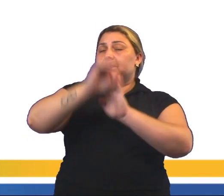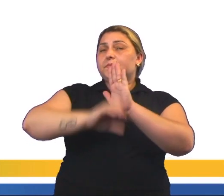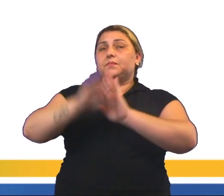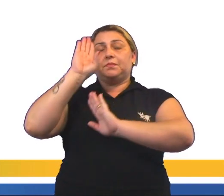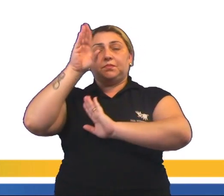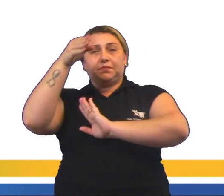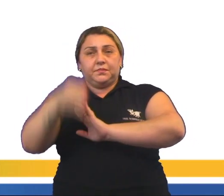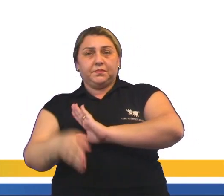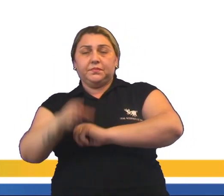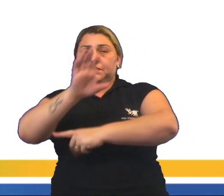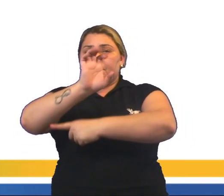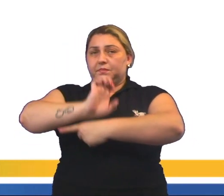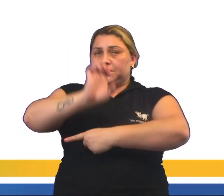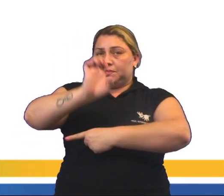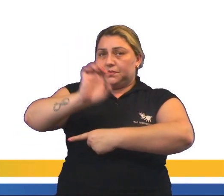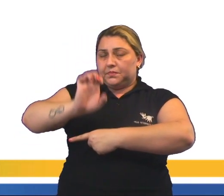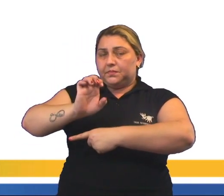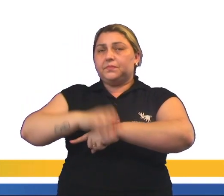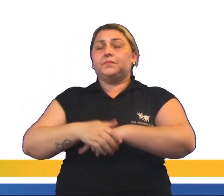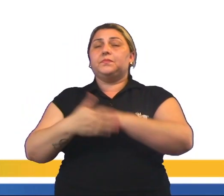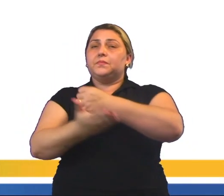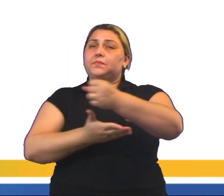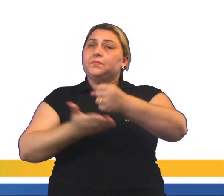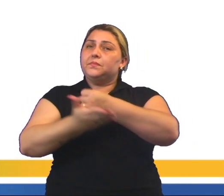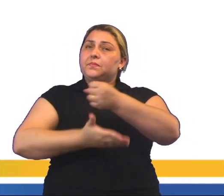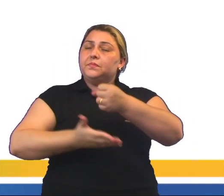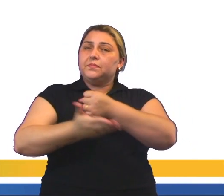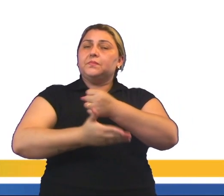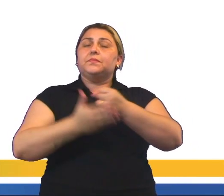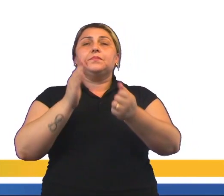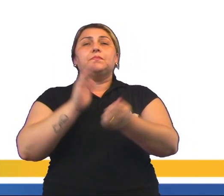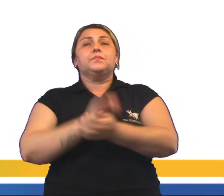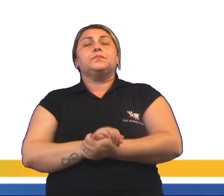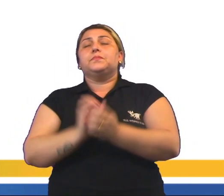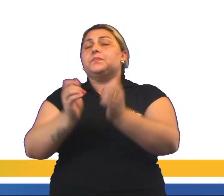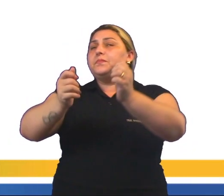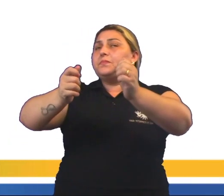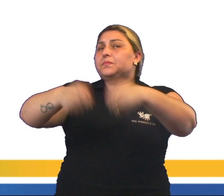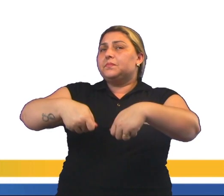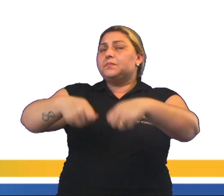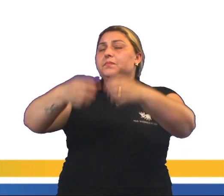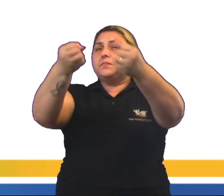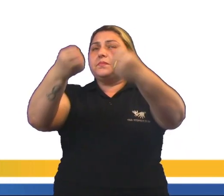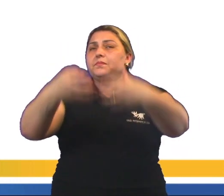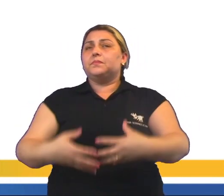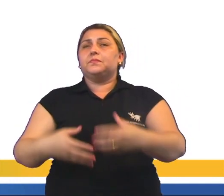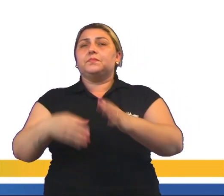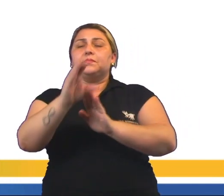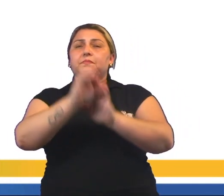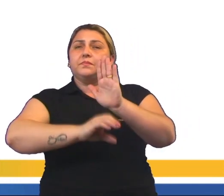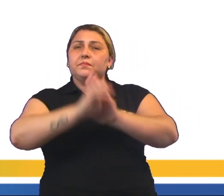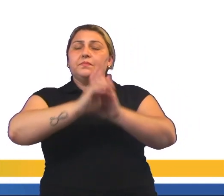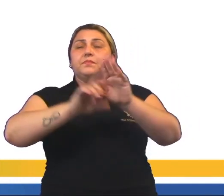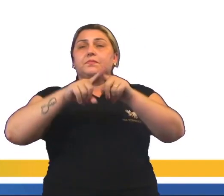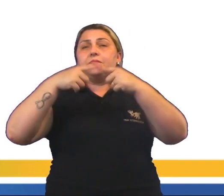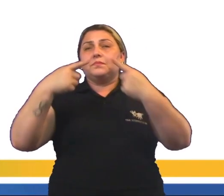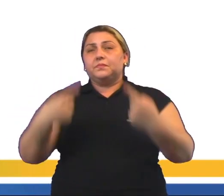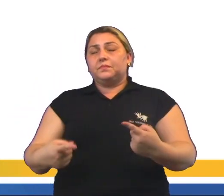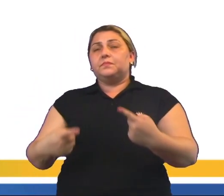os princípios da estatística. Com base neles, será possível definir conceitos